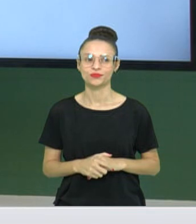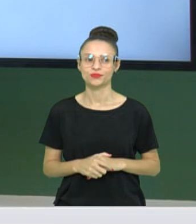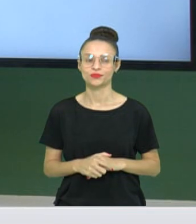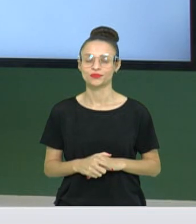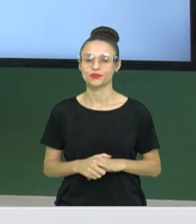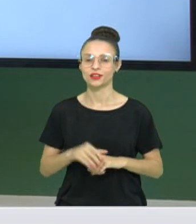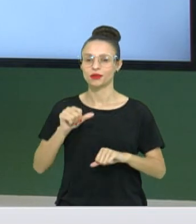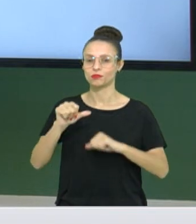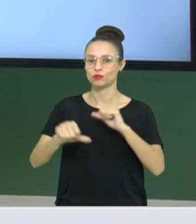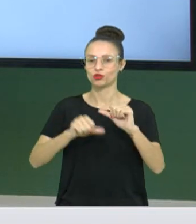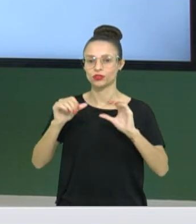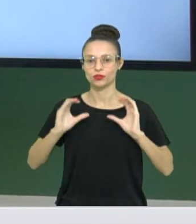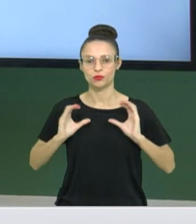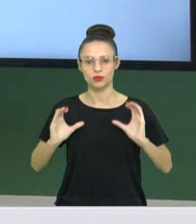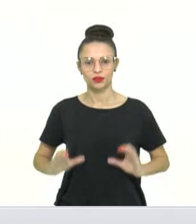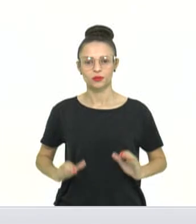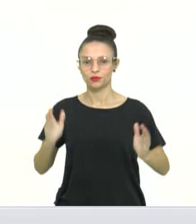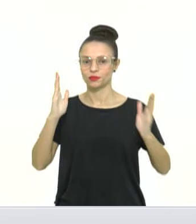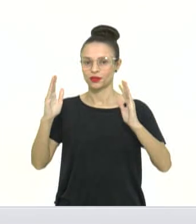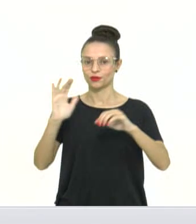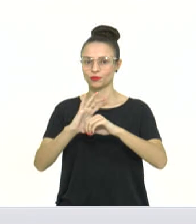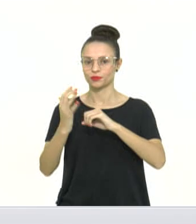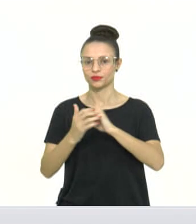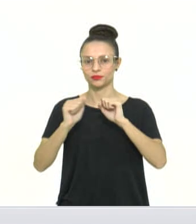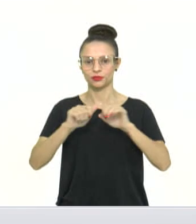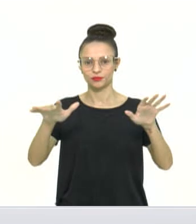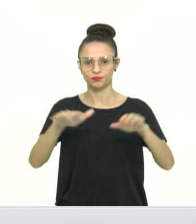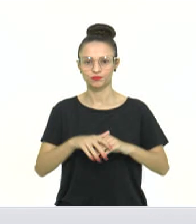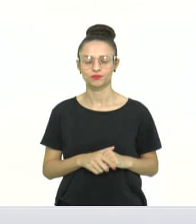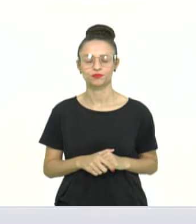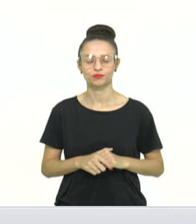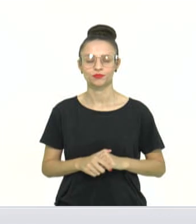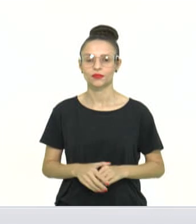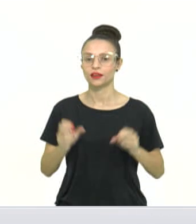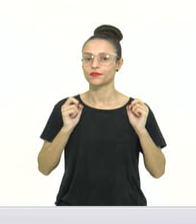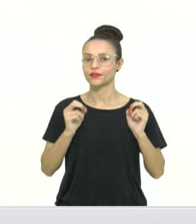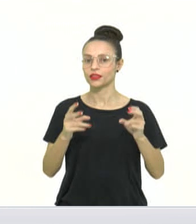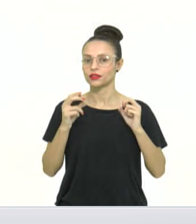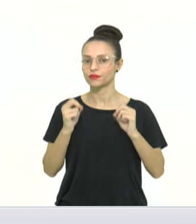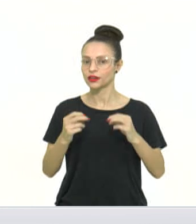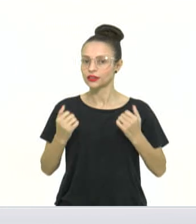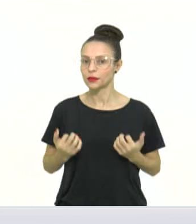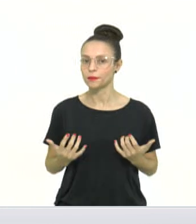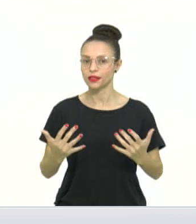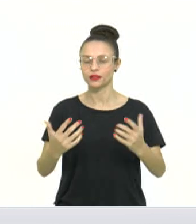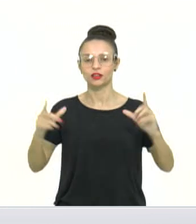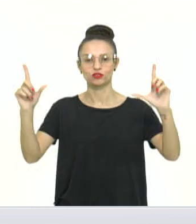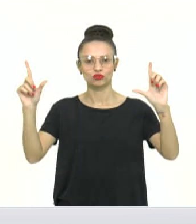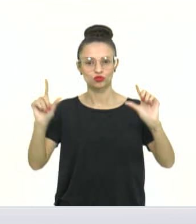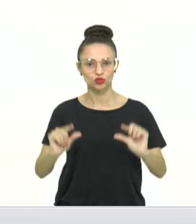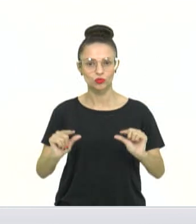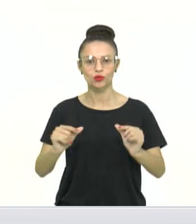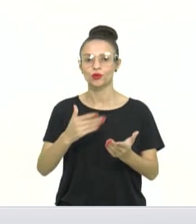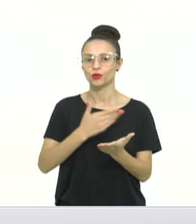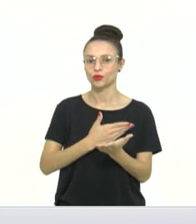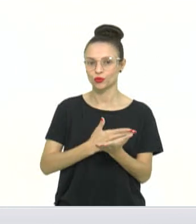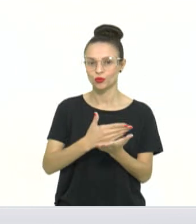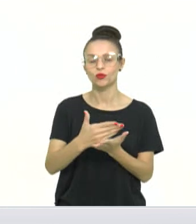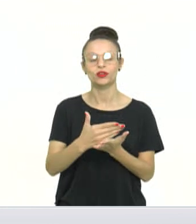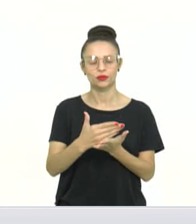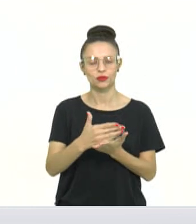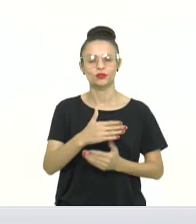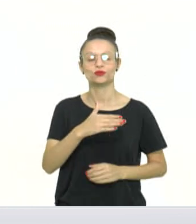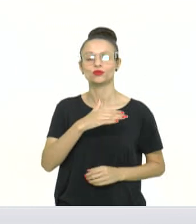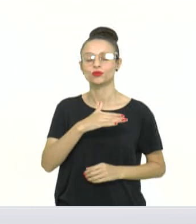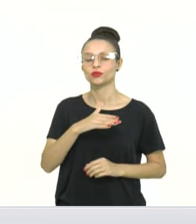Mudança de comportamento na pandemia. As vendas de plantas tiveram uma queda muito grande no início da